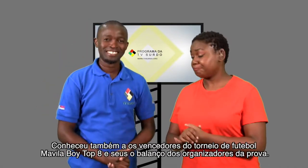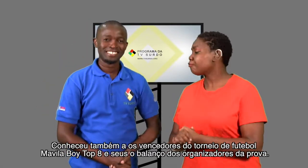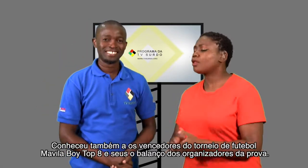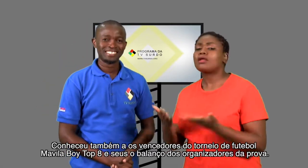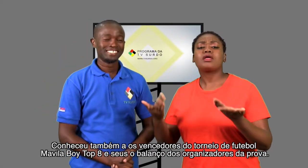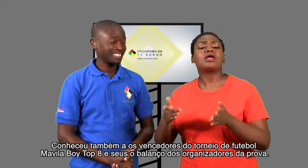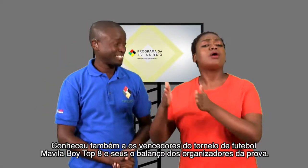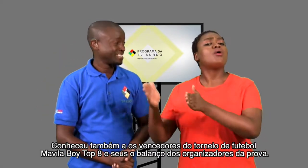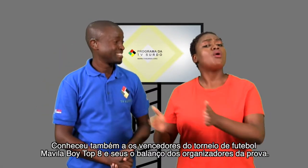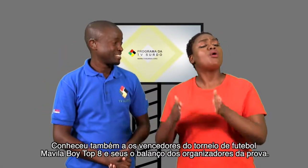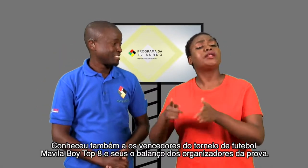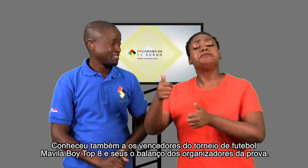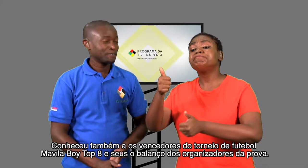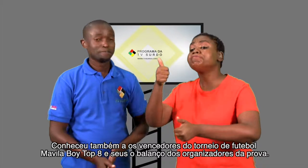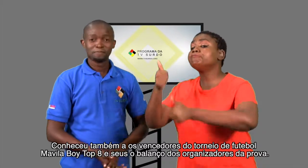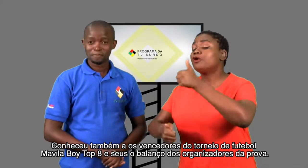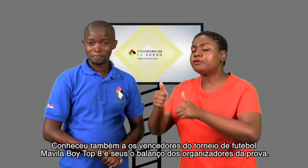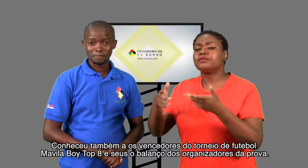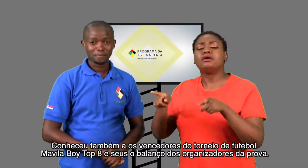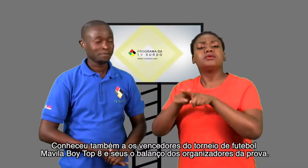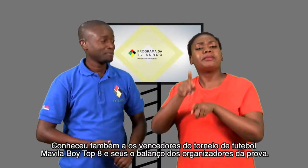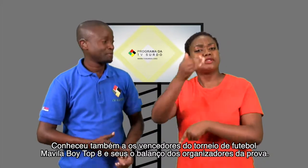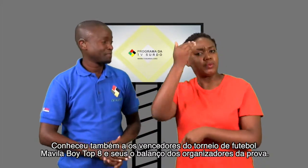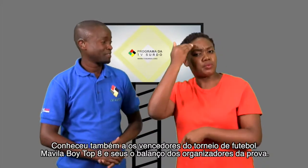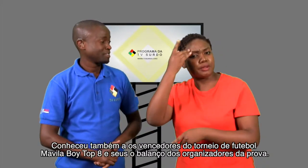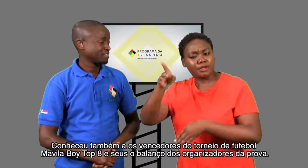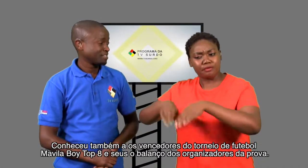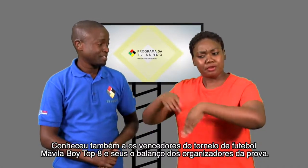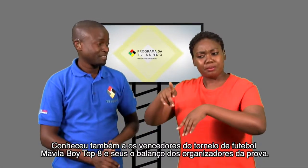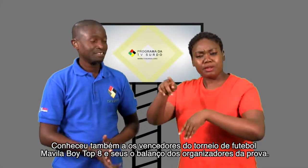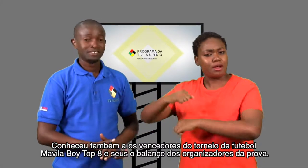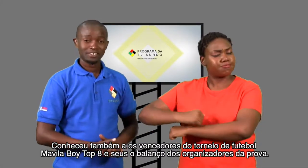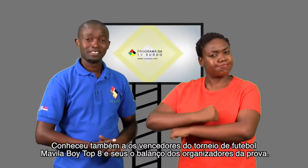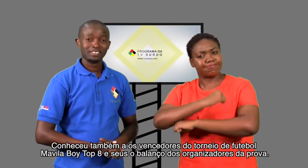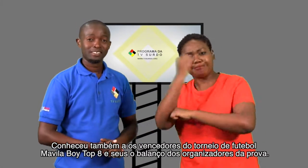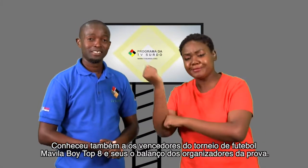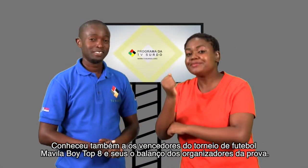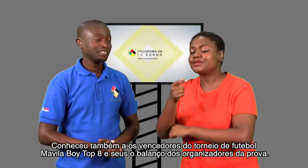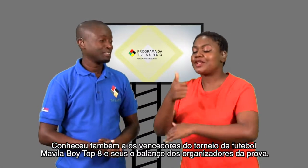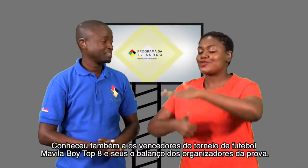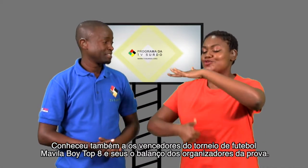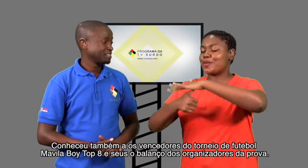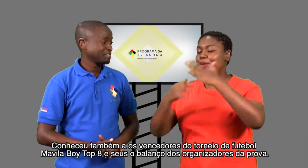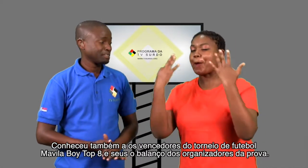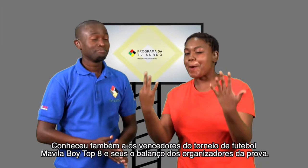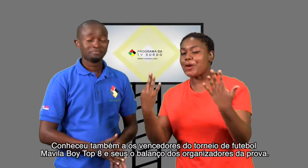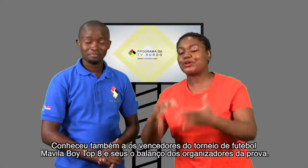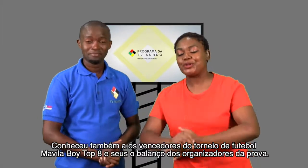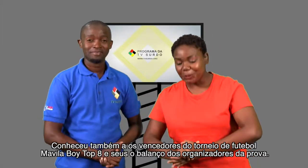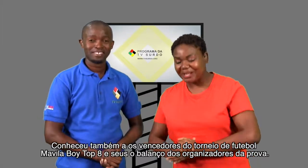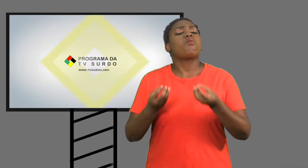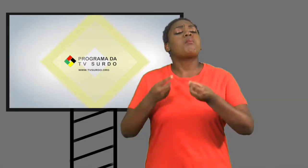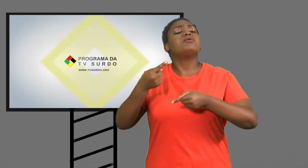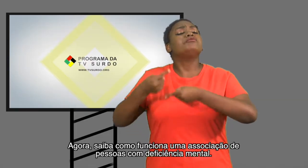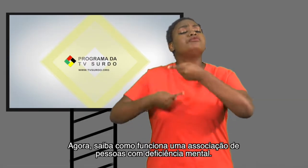Conheceu também os vencedores do torneio de futebol Mavila Boy Top 8 e o balanço dos organizadores da